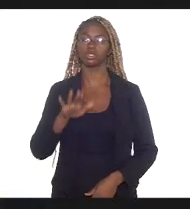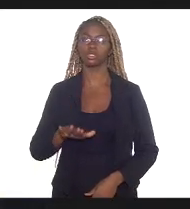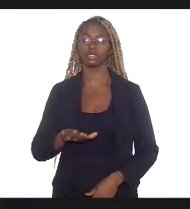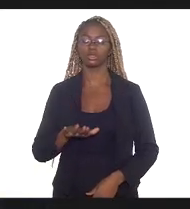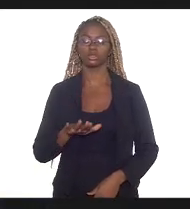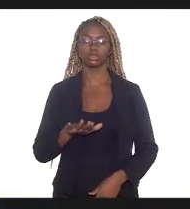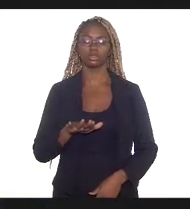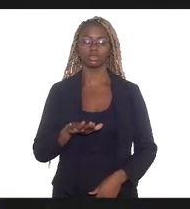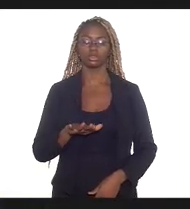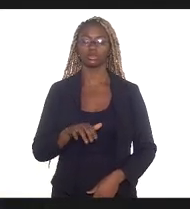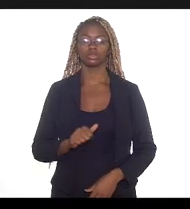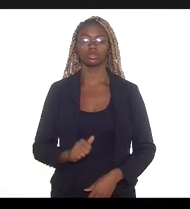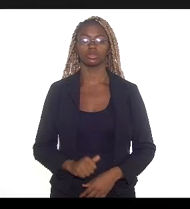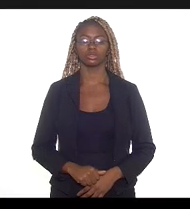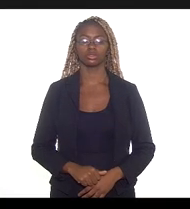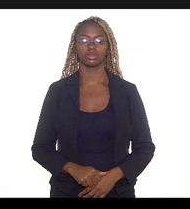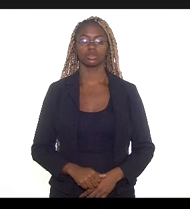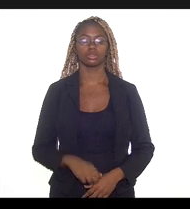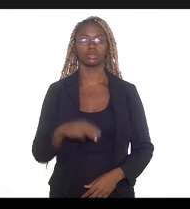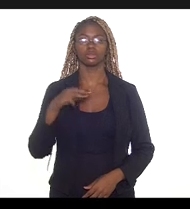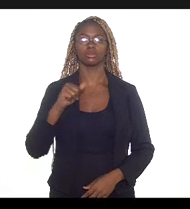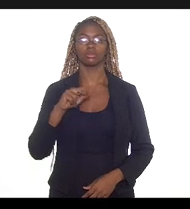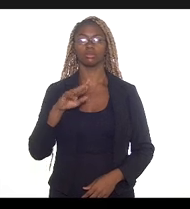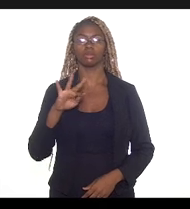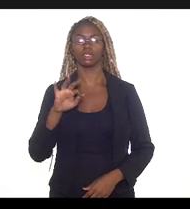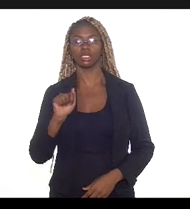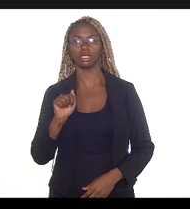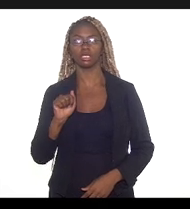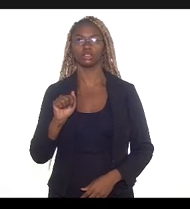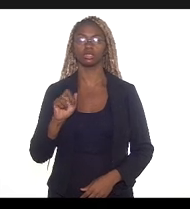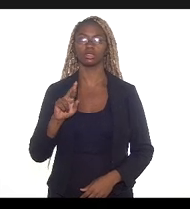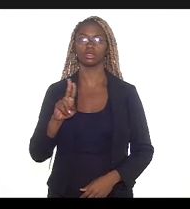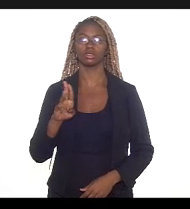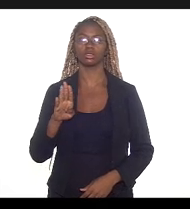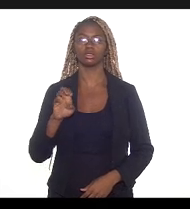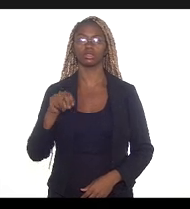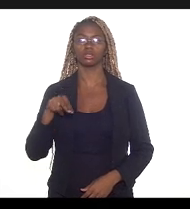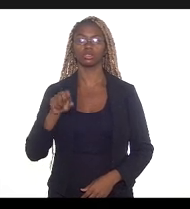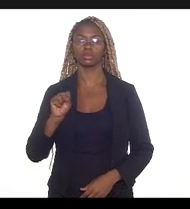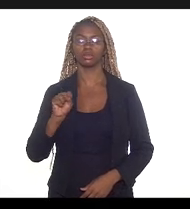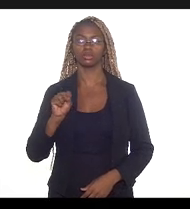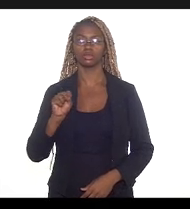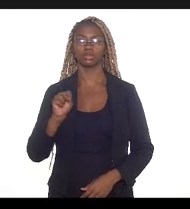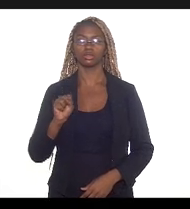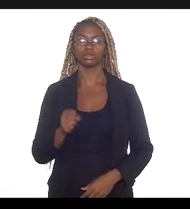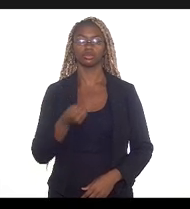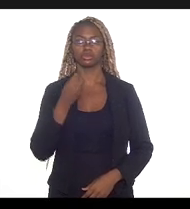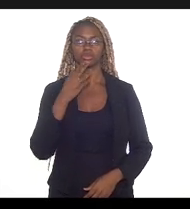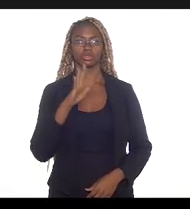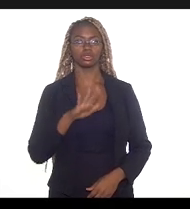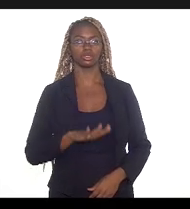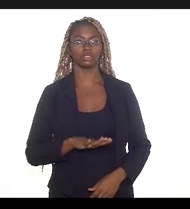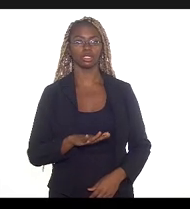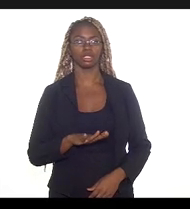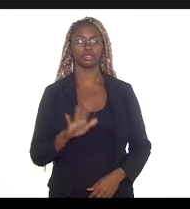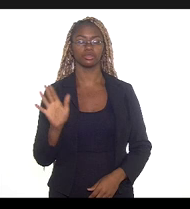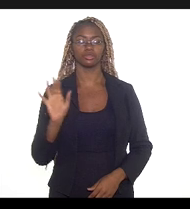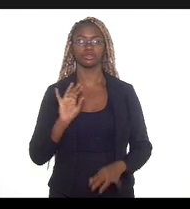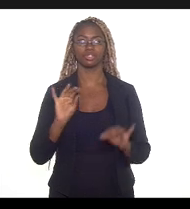tarde, presidente. Deputada Marta, deputado Rubens. Boa tarde, Mônica, presidente. Deputada Célia. Boa